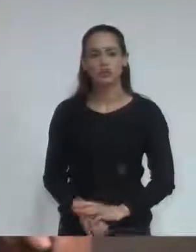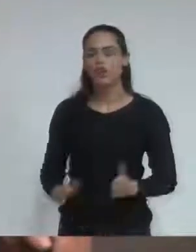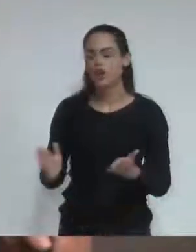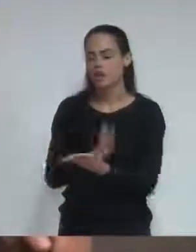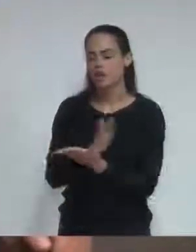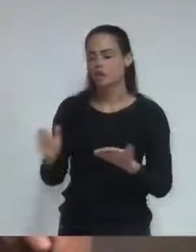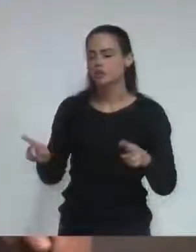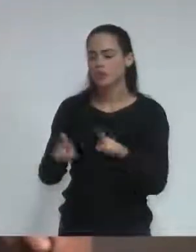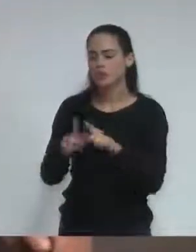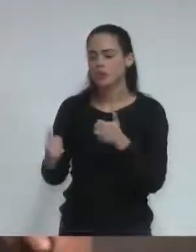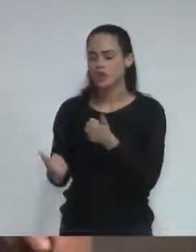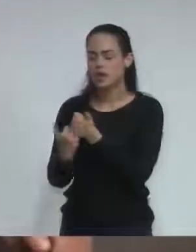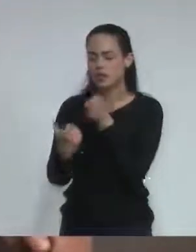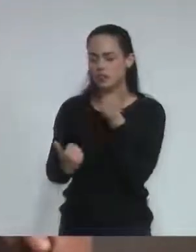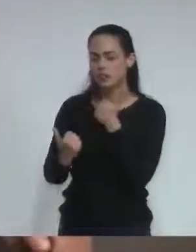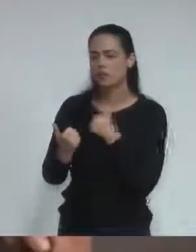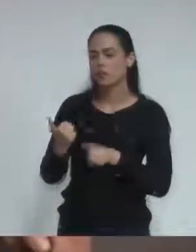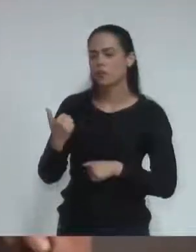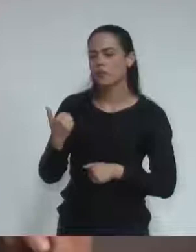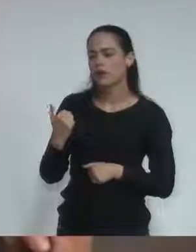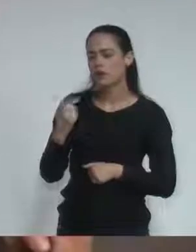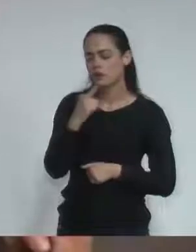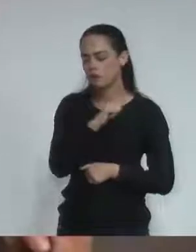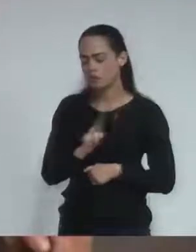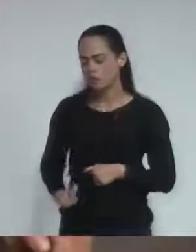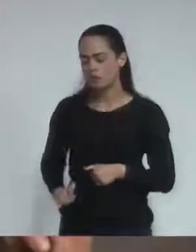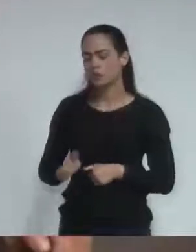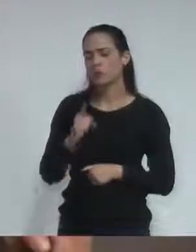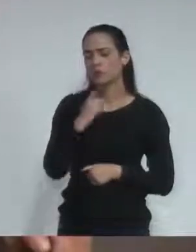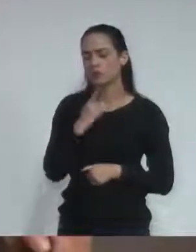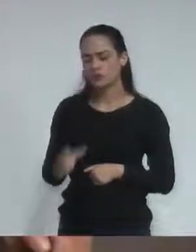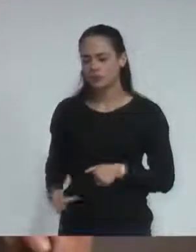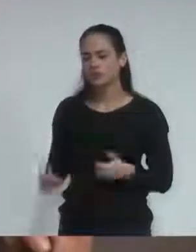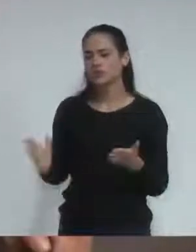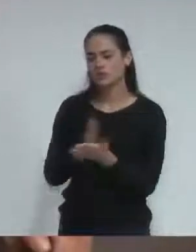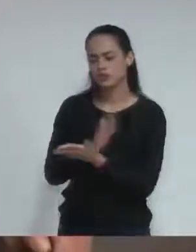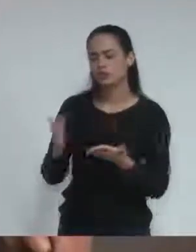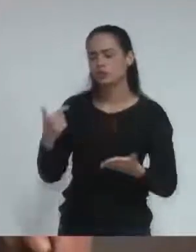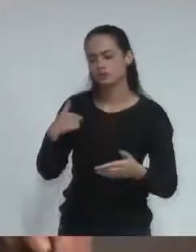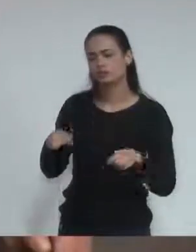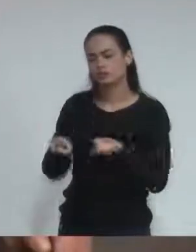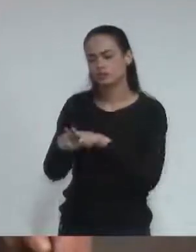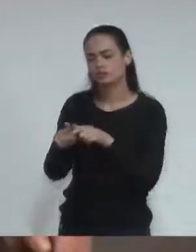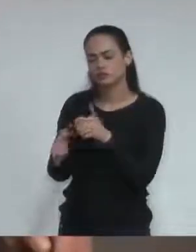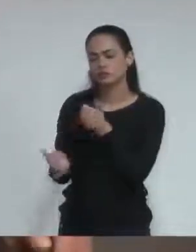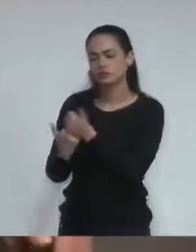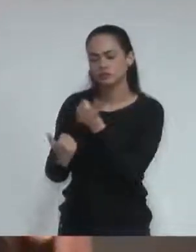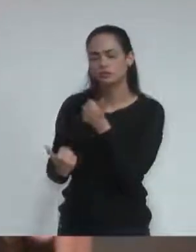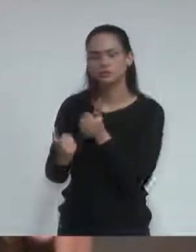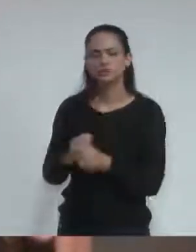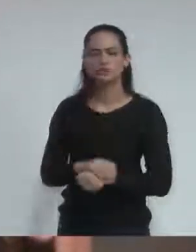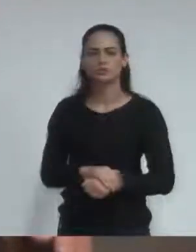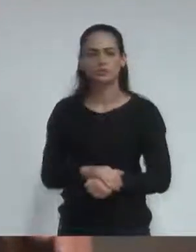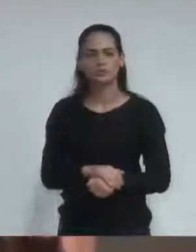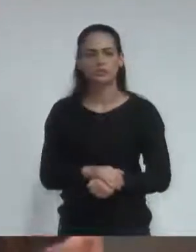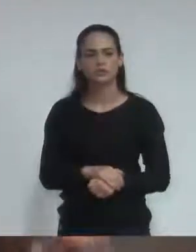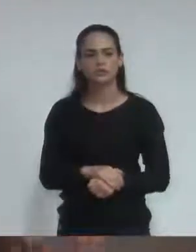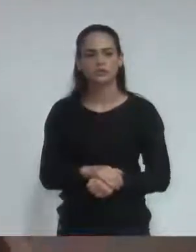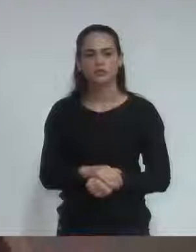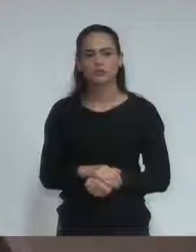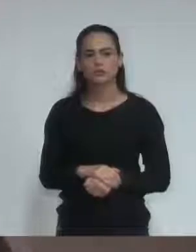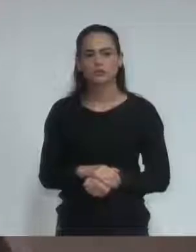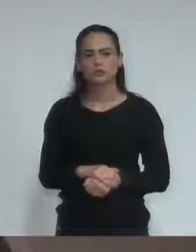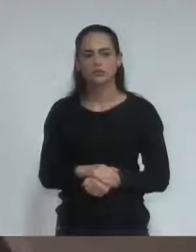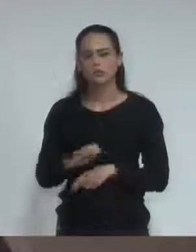para presidente, apoiando os candidatos que o meu partido está apoiando, no governo do Estado, o Dória, e